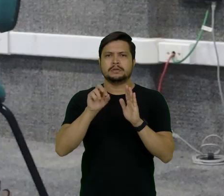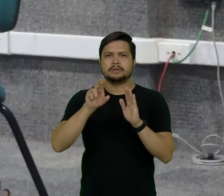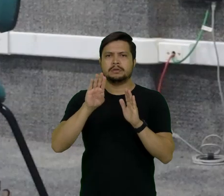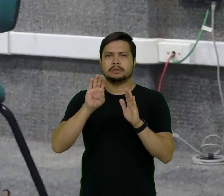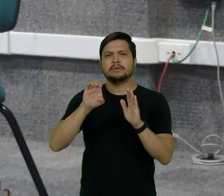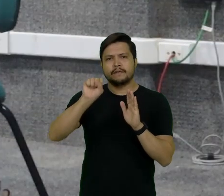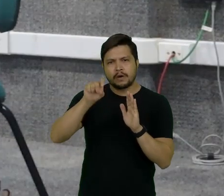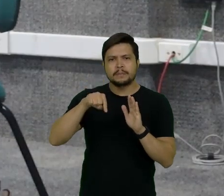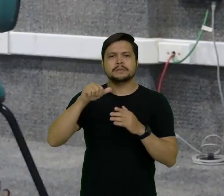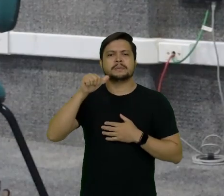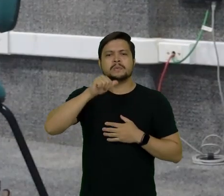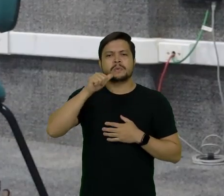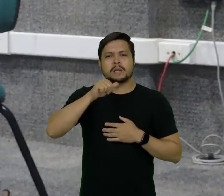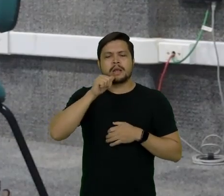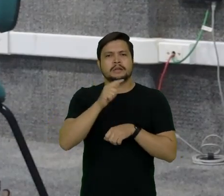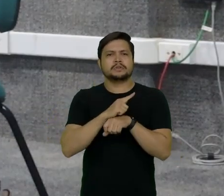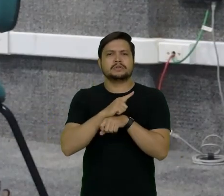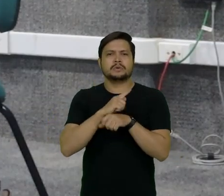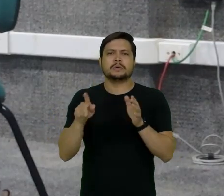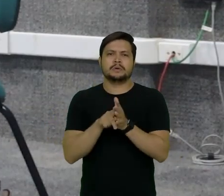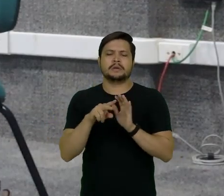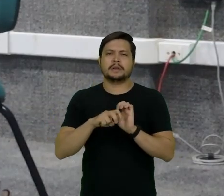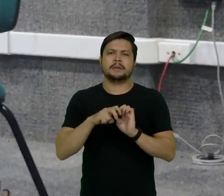Forbes de mulheres gestoras da Embrapa.